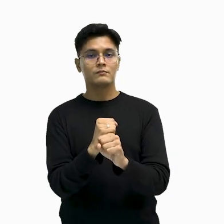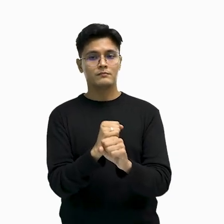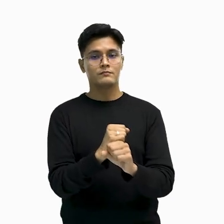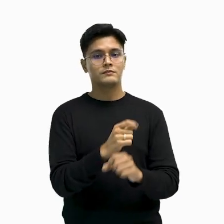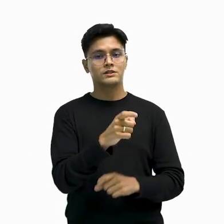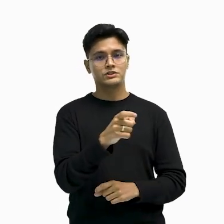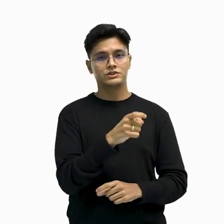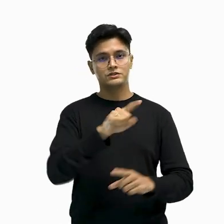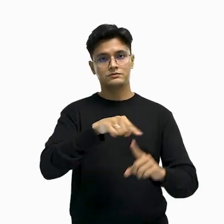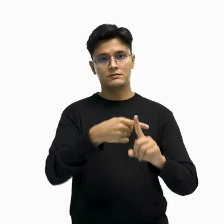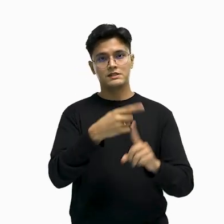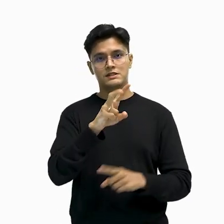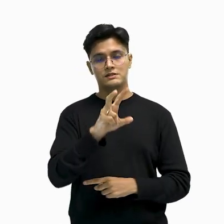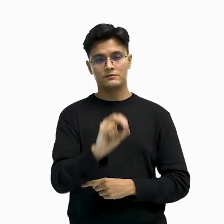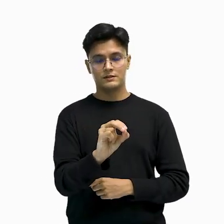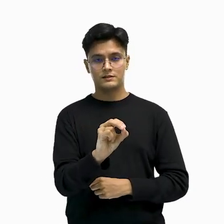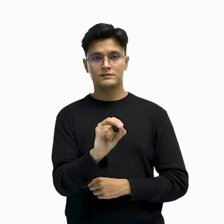mais 50,